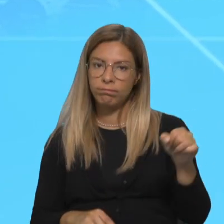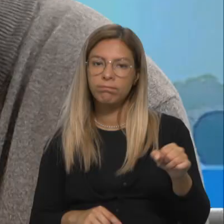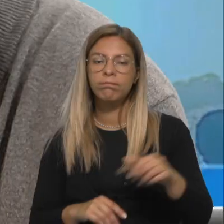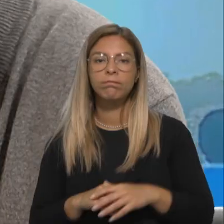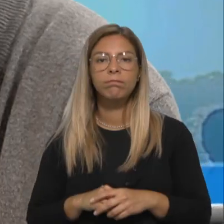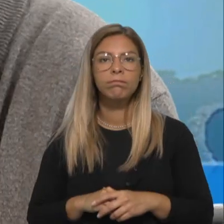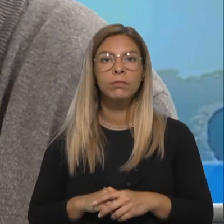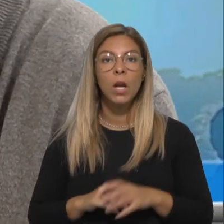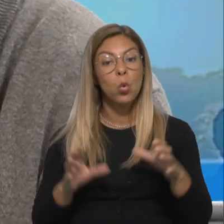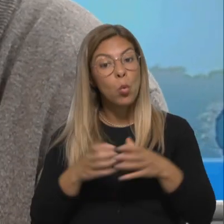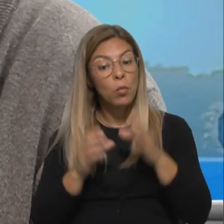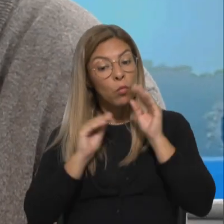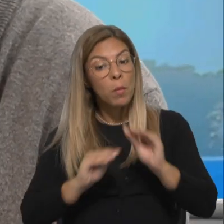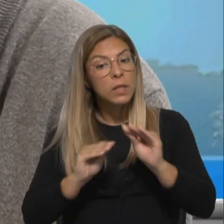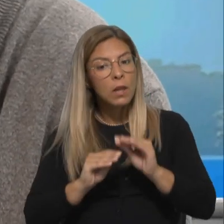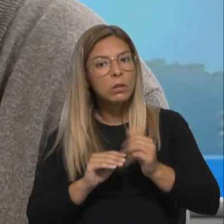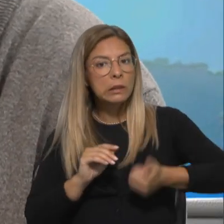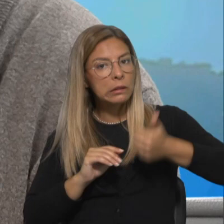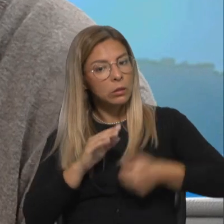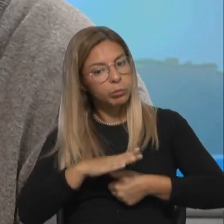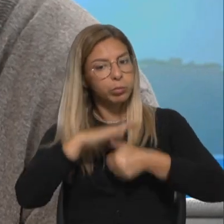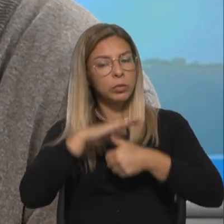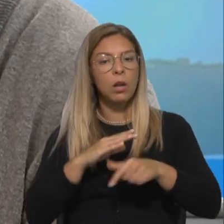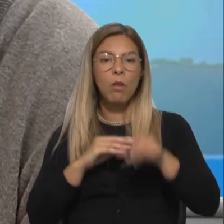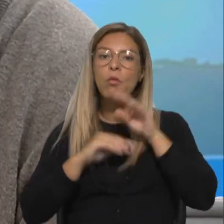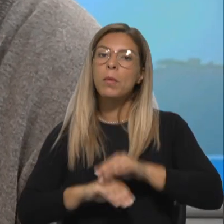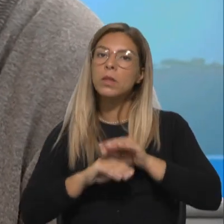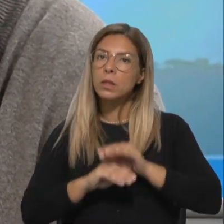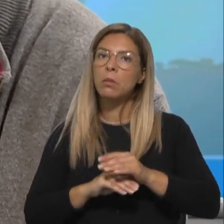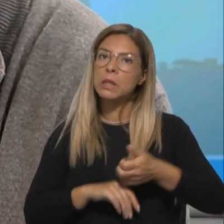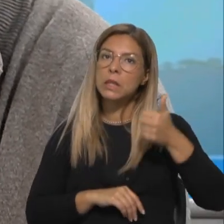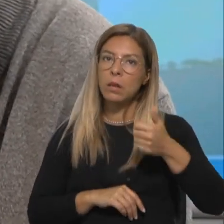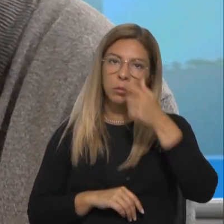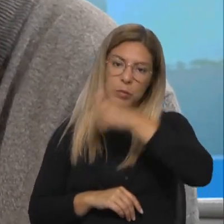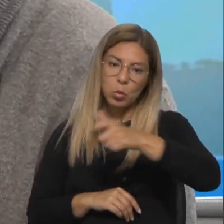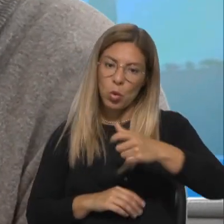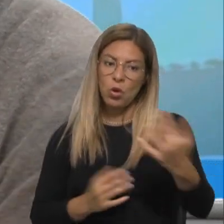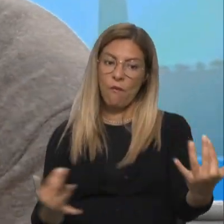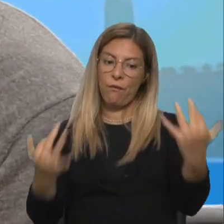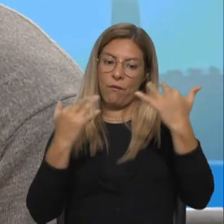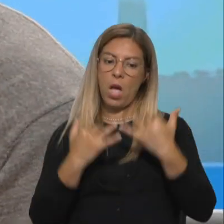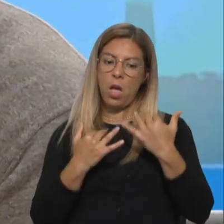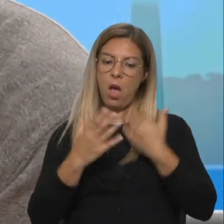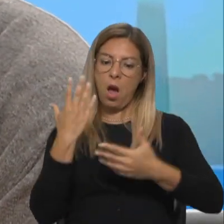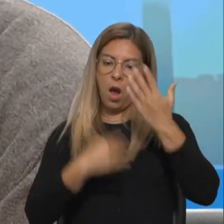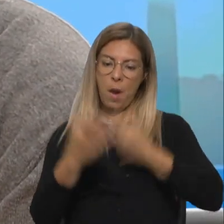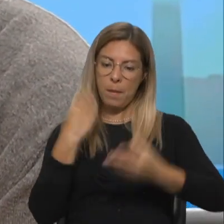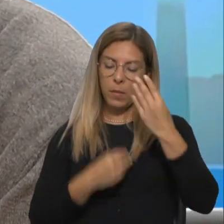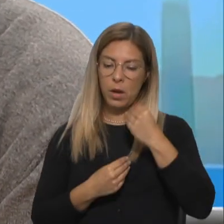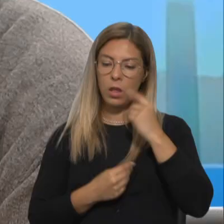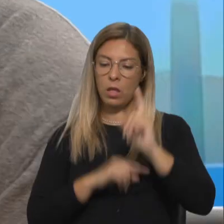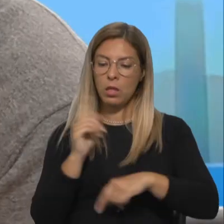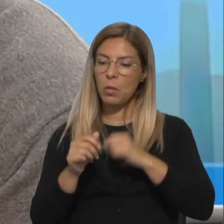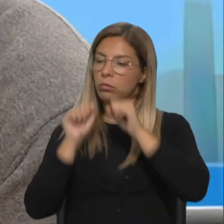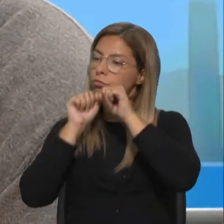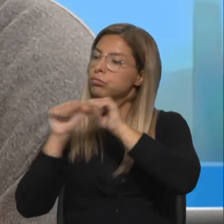uma comunidade de formação, é um grupo-fonte. É um grupo onde os seus membros vão beber para que depois possam dar de beber no meio do